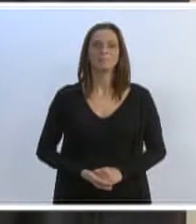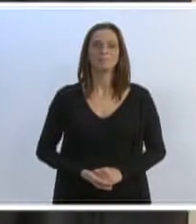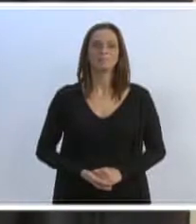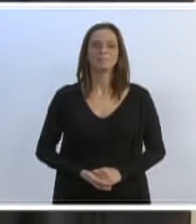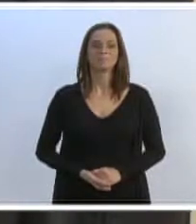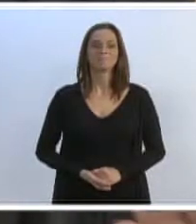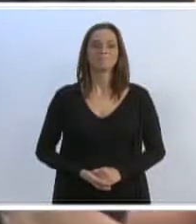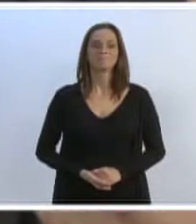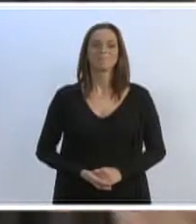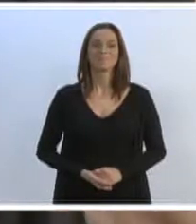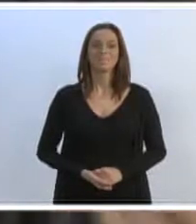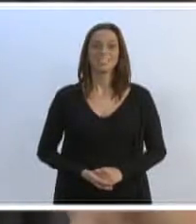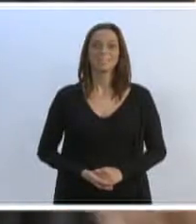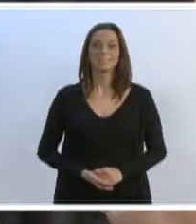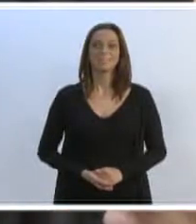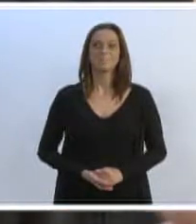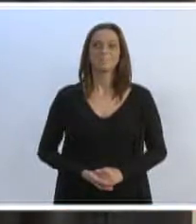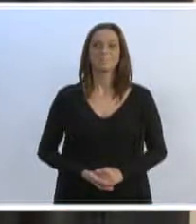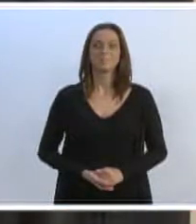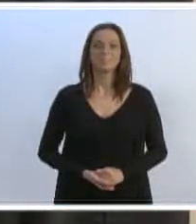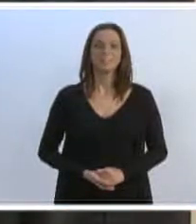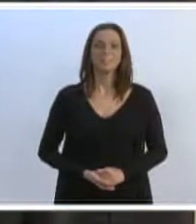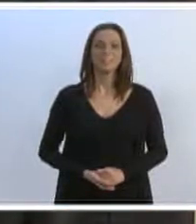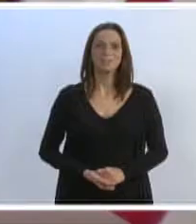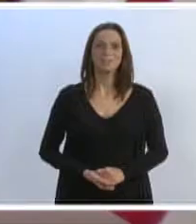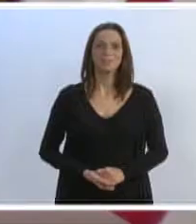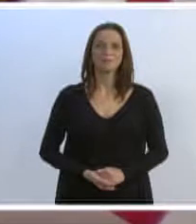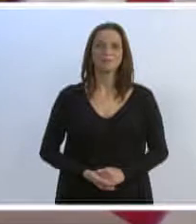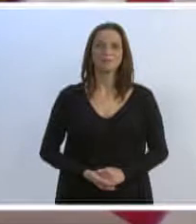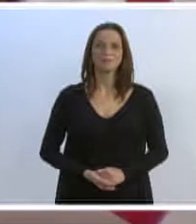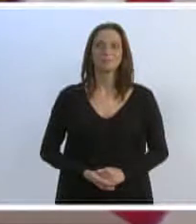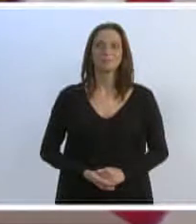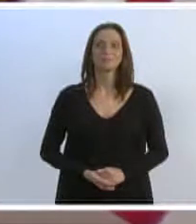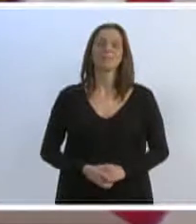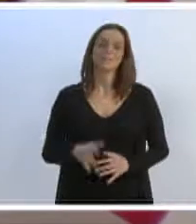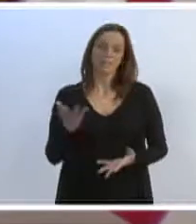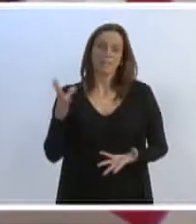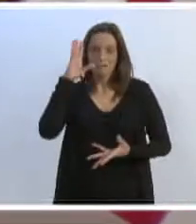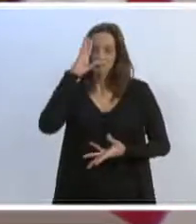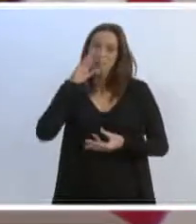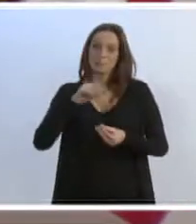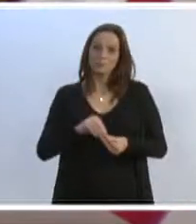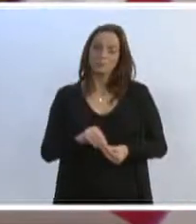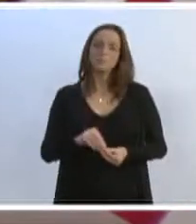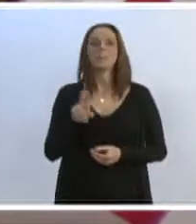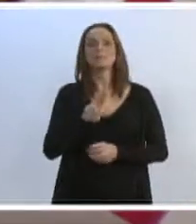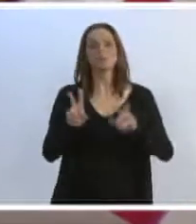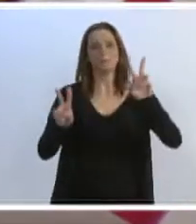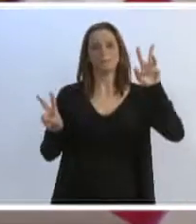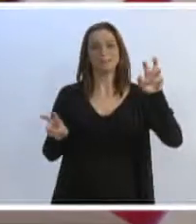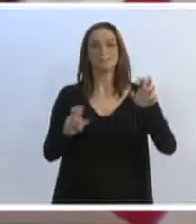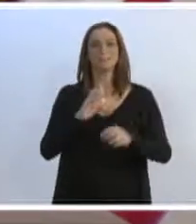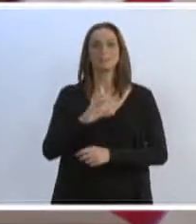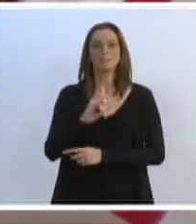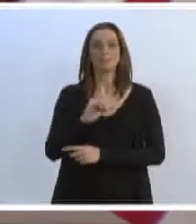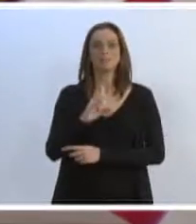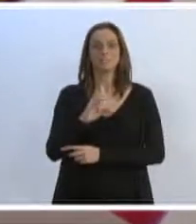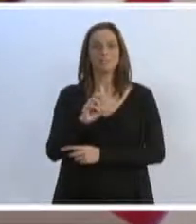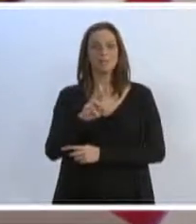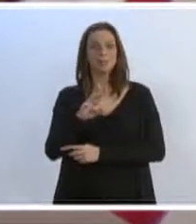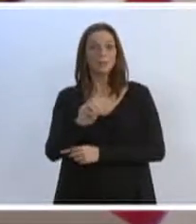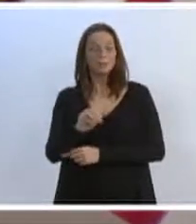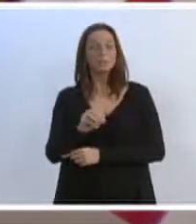pessoa com quem eu tive a honra de trabalhar e tanto aprendi, e continuo aprendendo. Eu vi no trabalho da Sueli